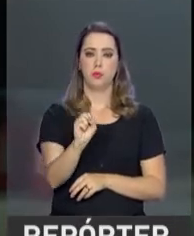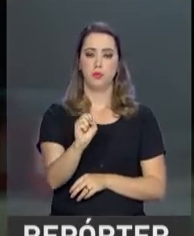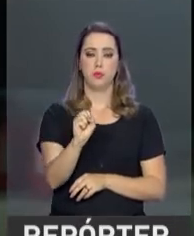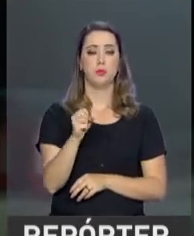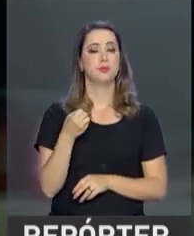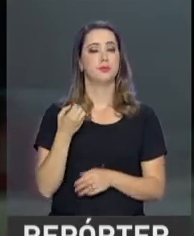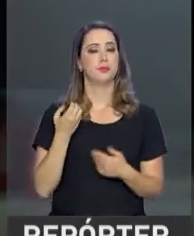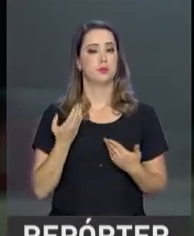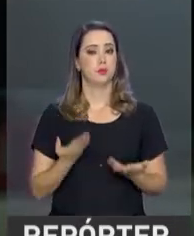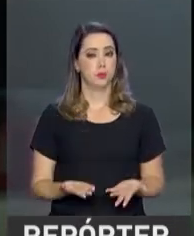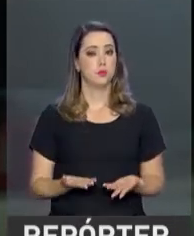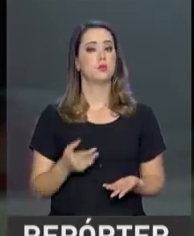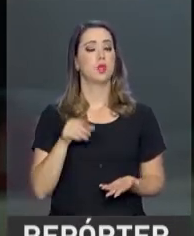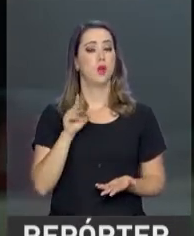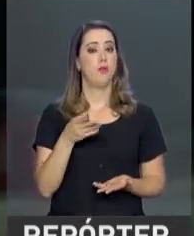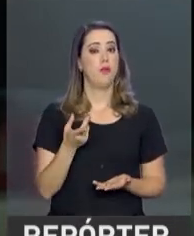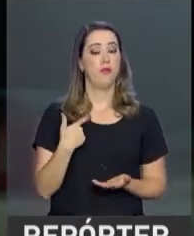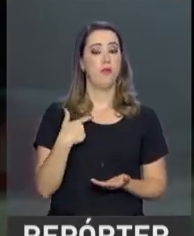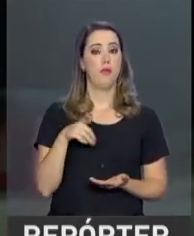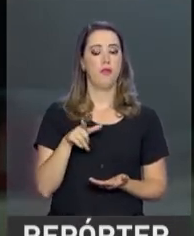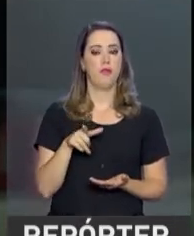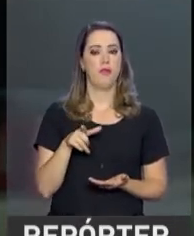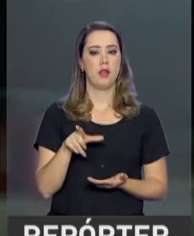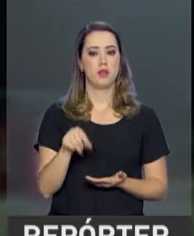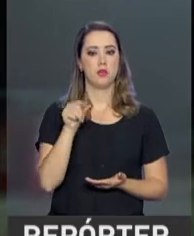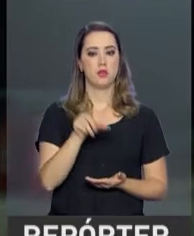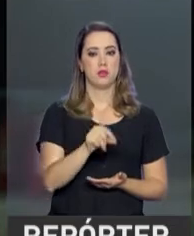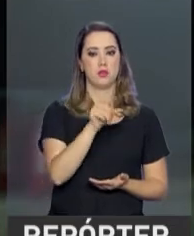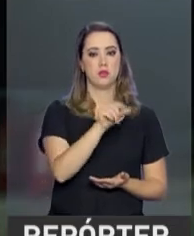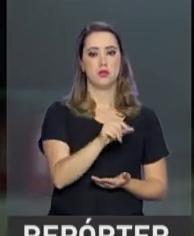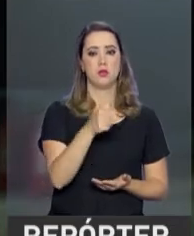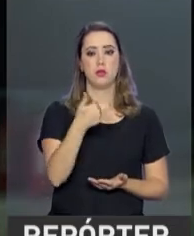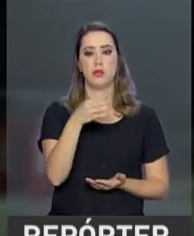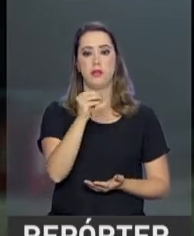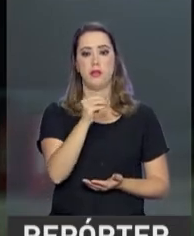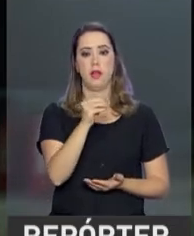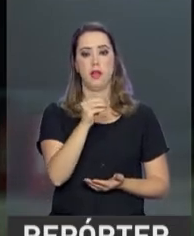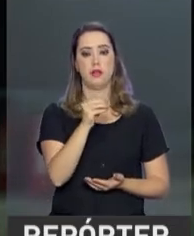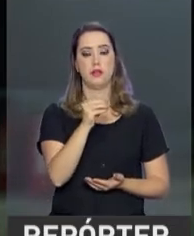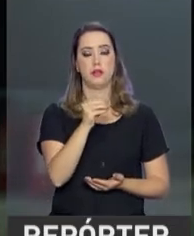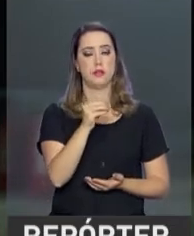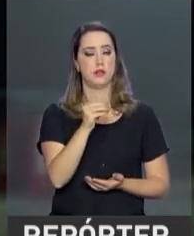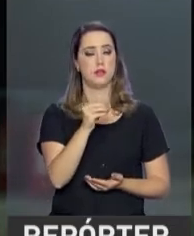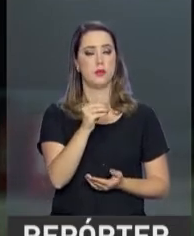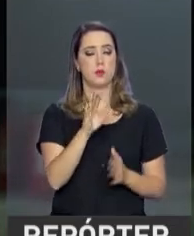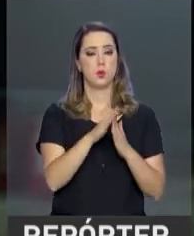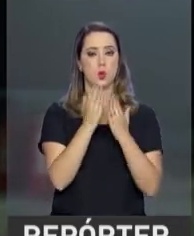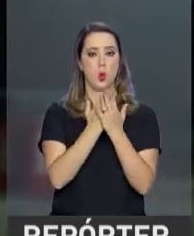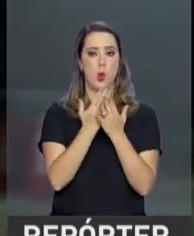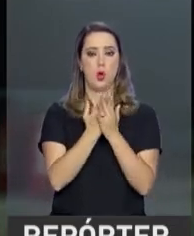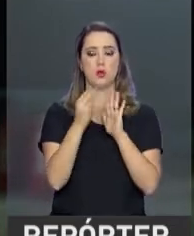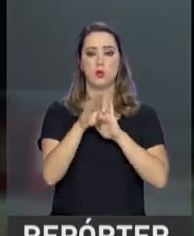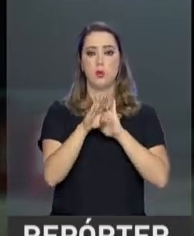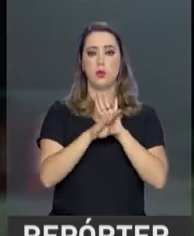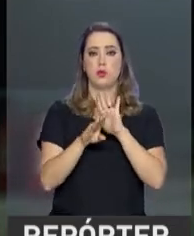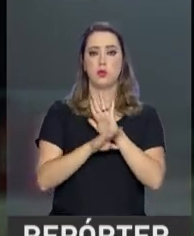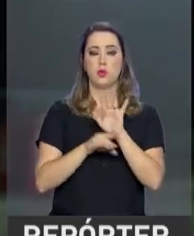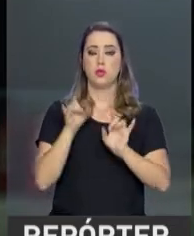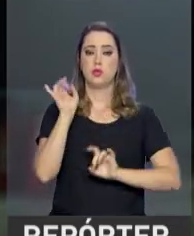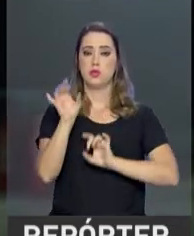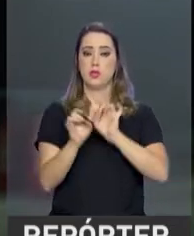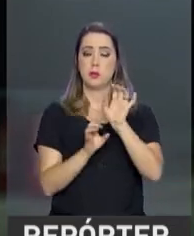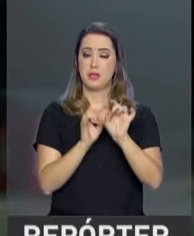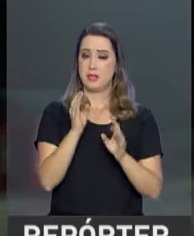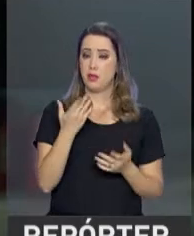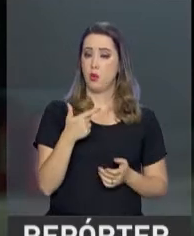econômico e social vai adotar até 10 em cinco estados para participar de um projeto especial durante